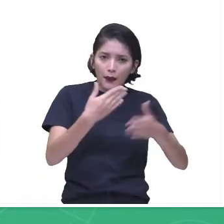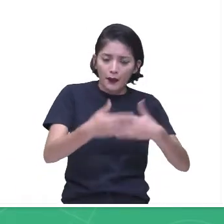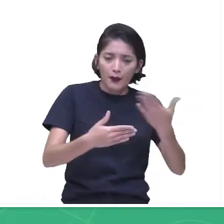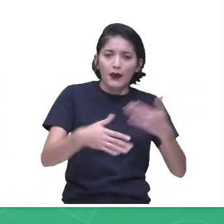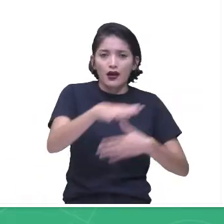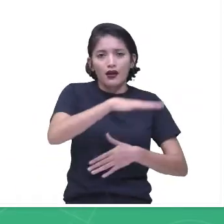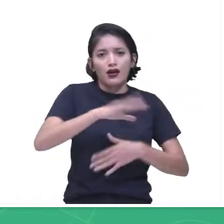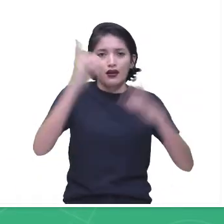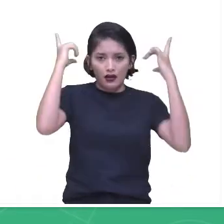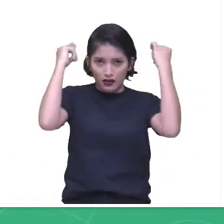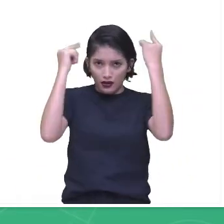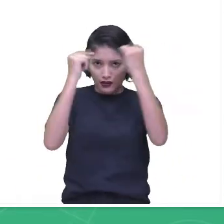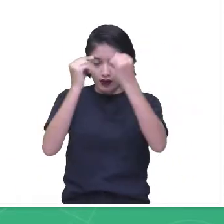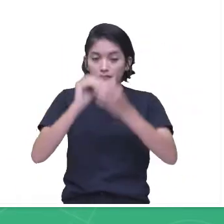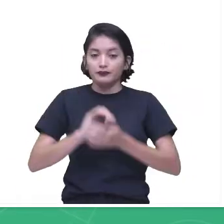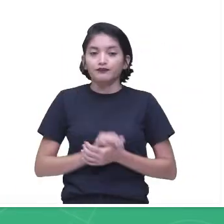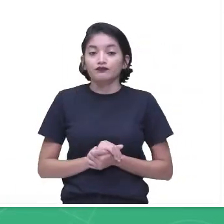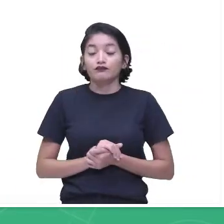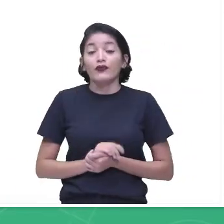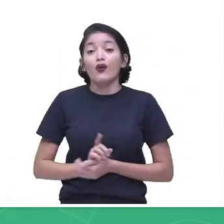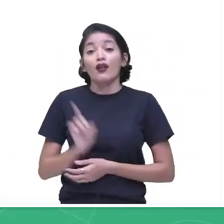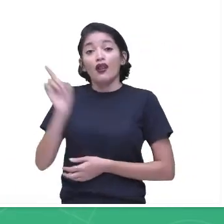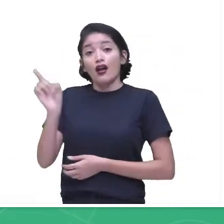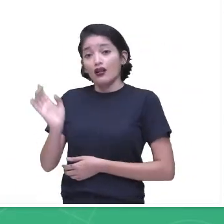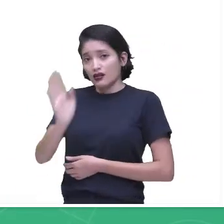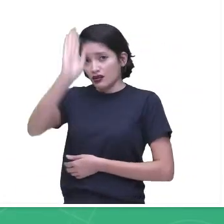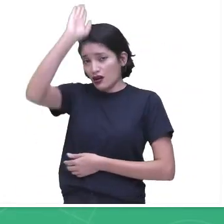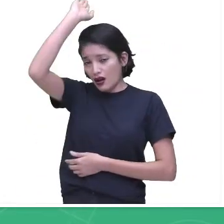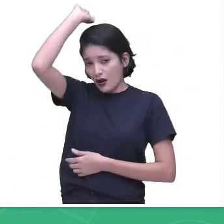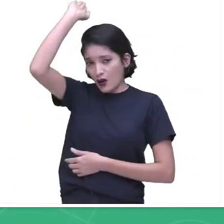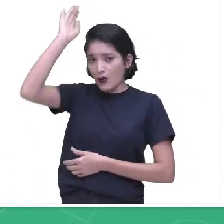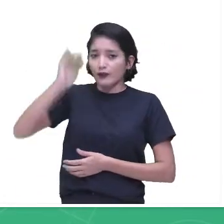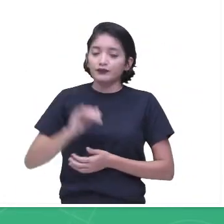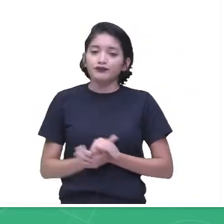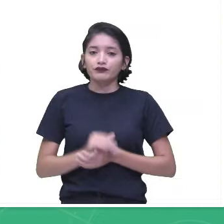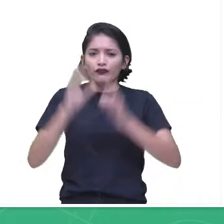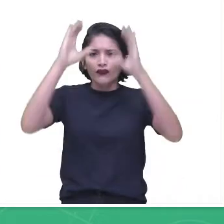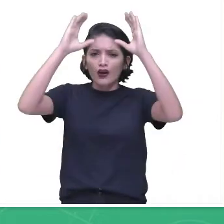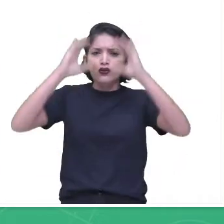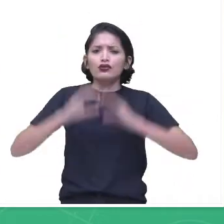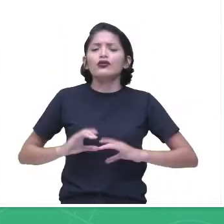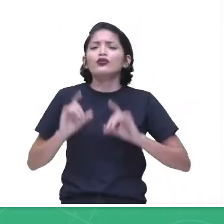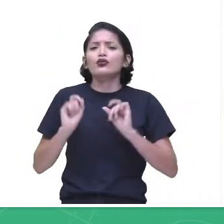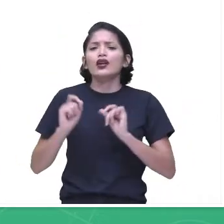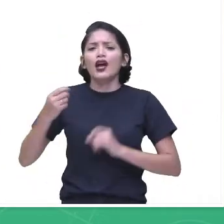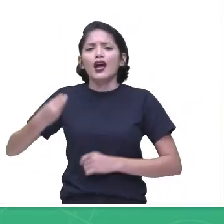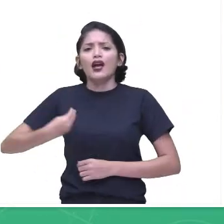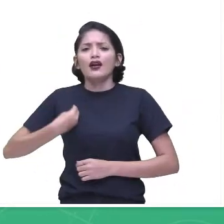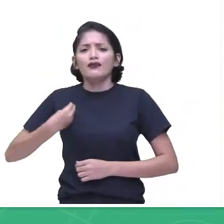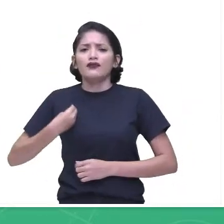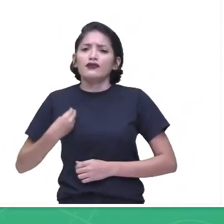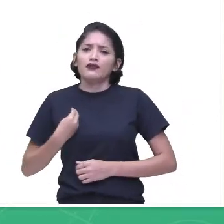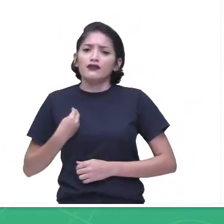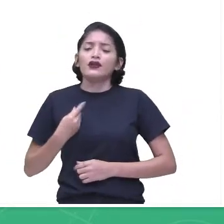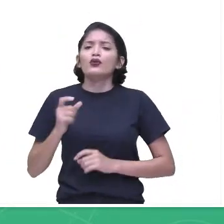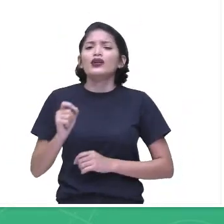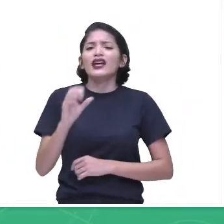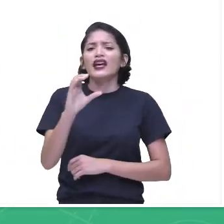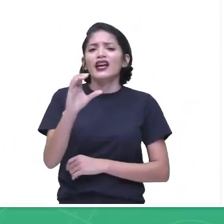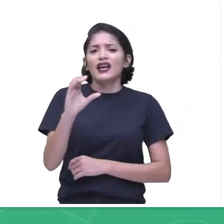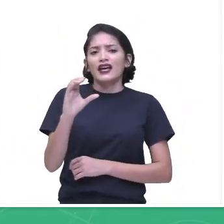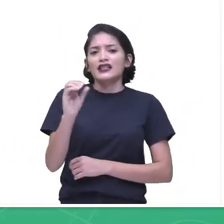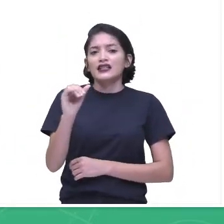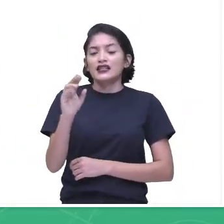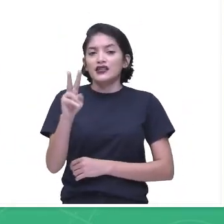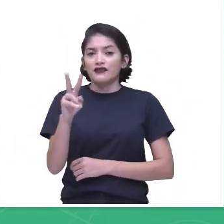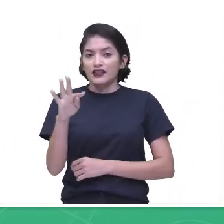Antiga. Na Roma Antiga, o cidadão era o morador da Tívitas. O que era a Tívitas? A